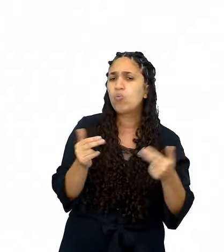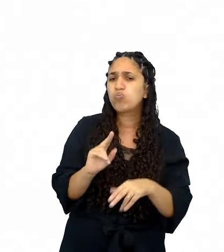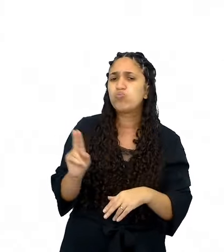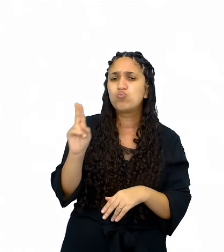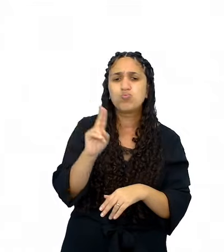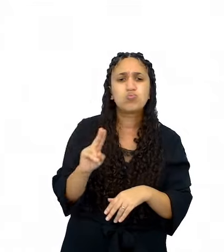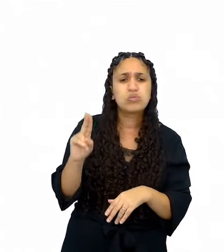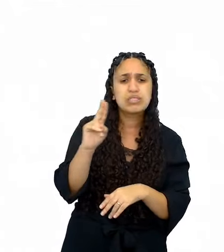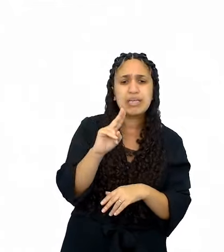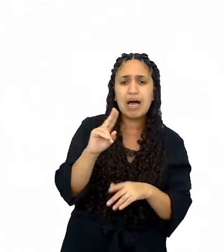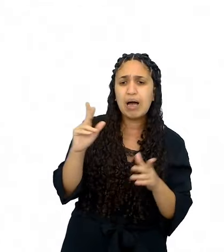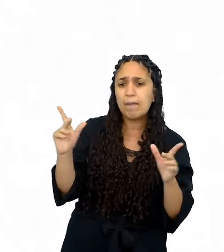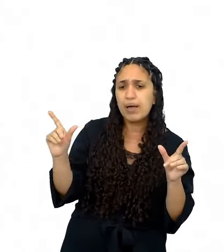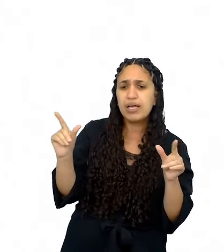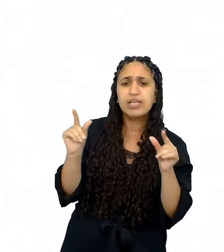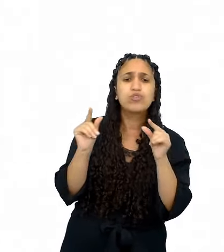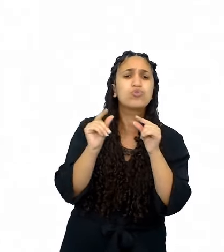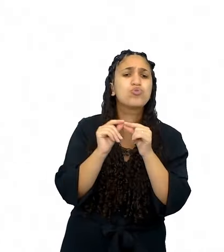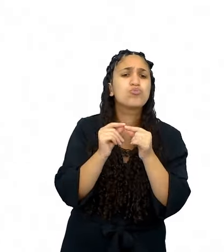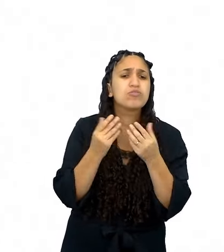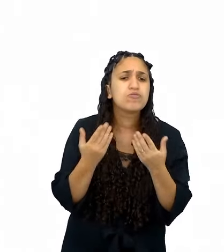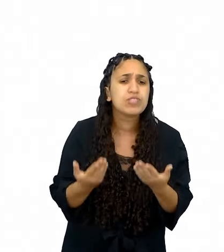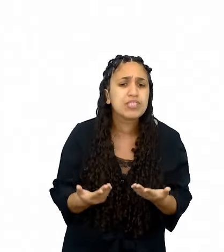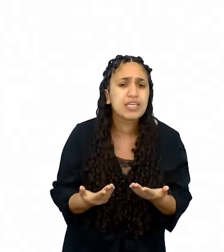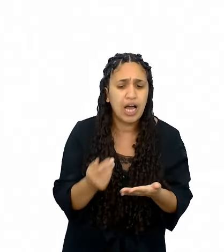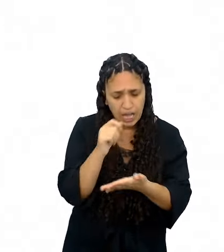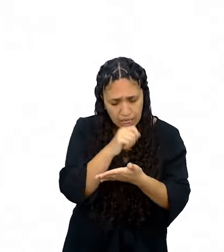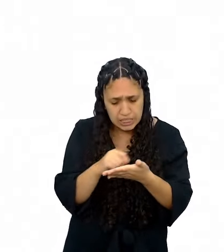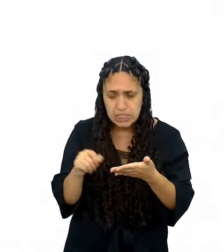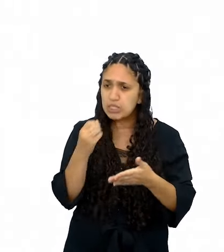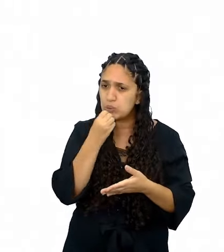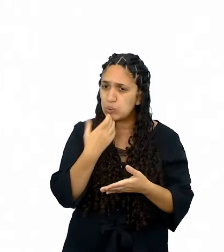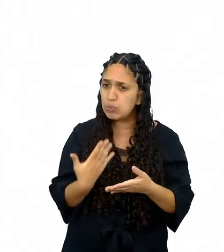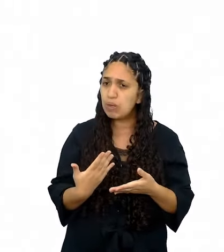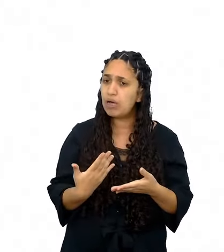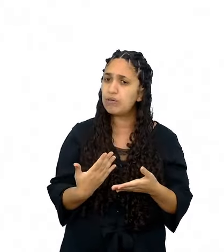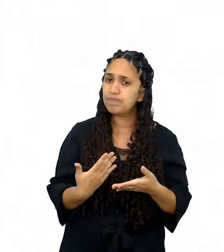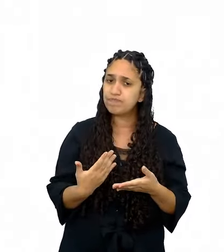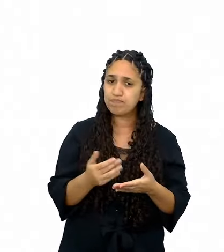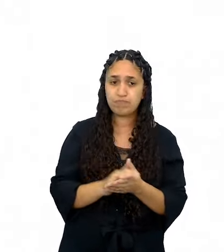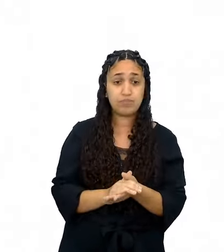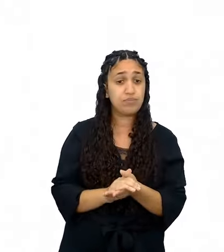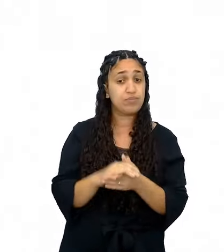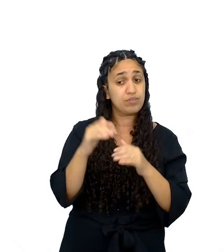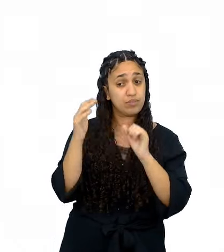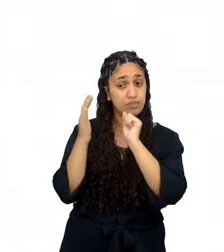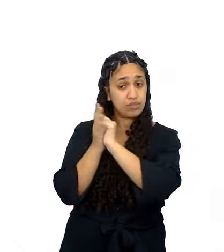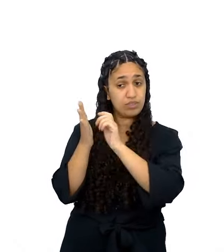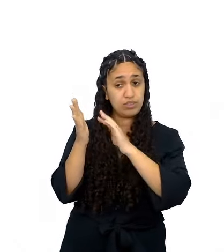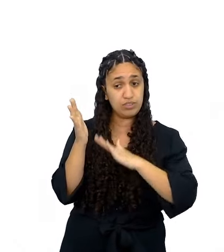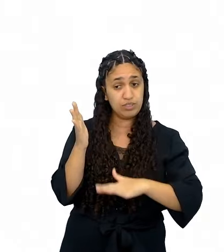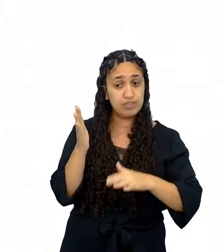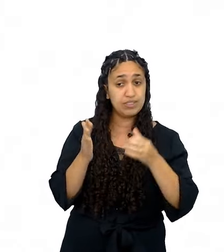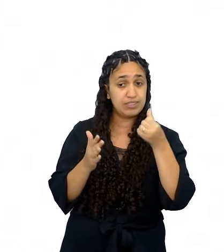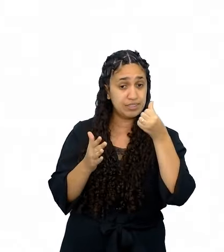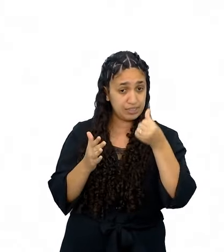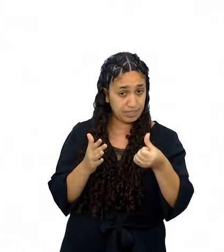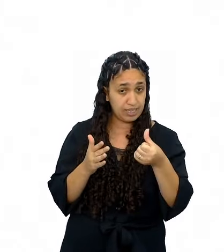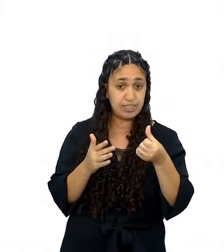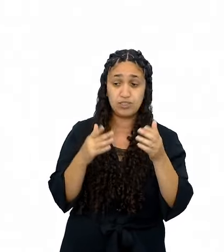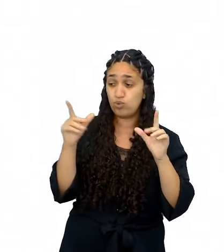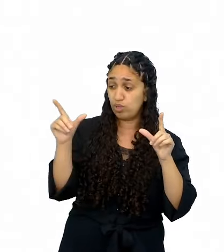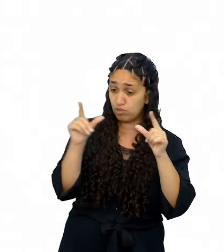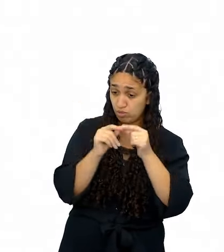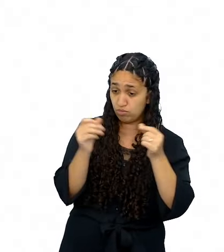atividade 6, com o resumo pronto, os estudantes terão que relê-lo, colocando-se no lugar de